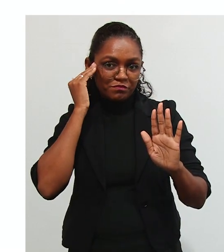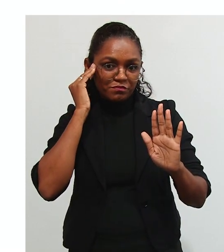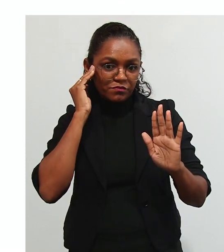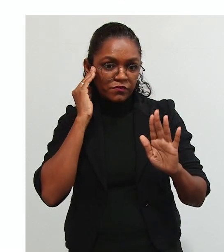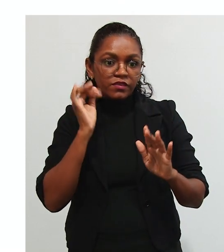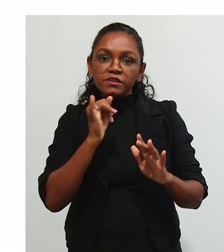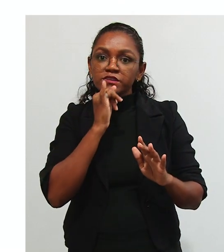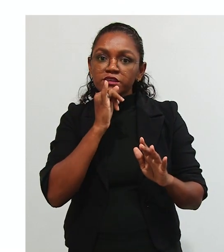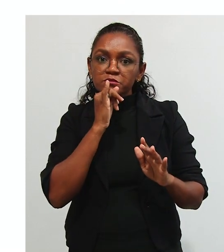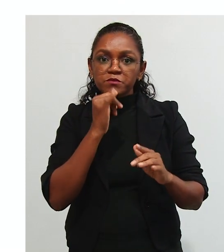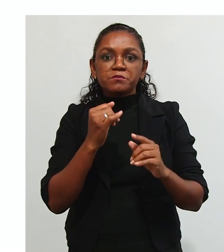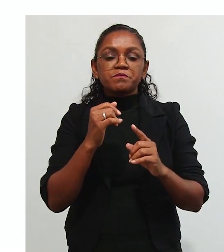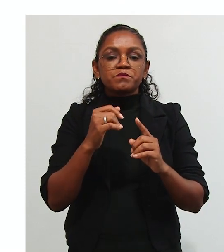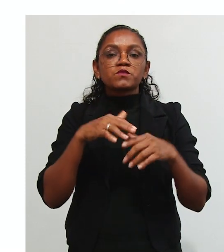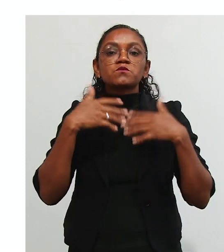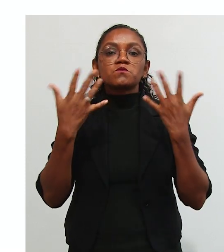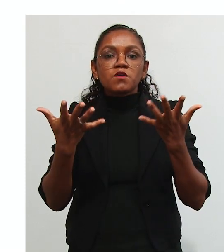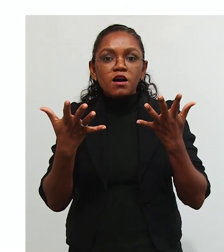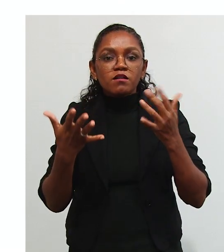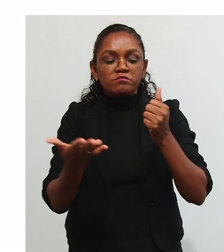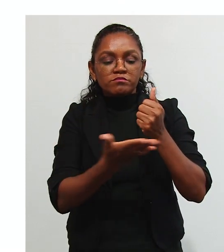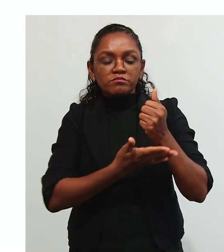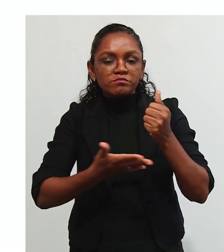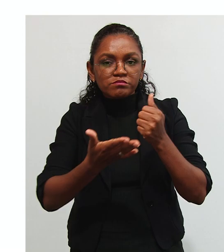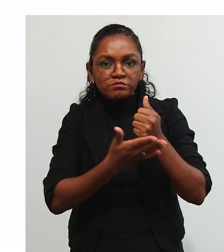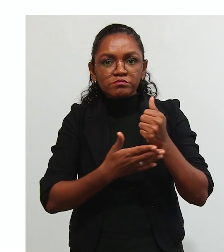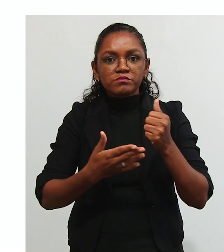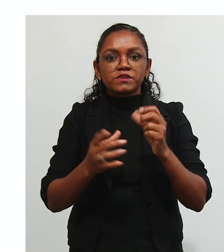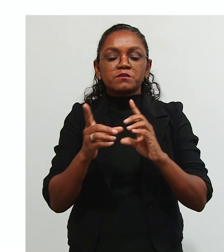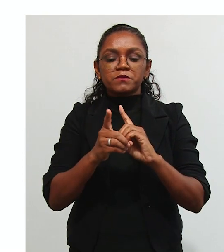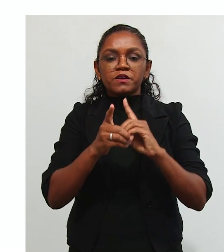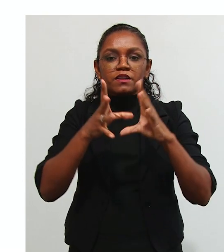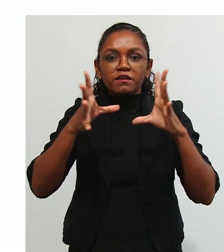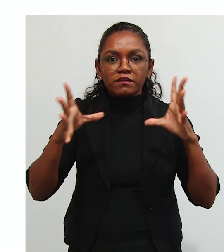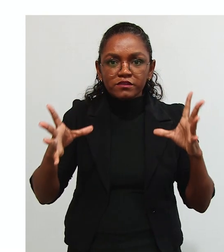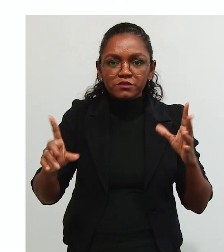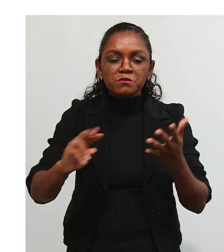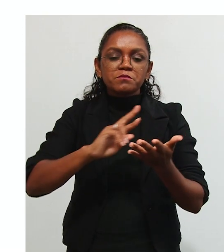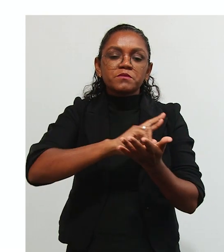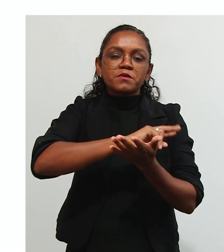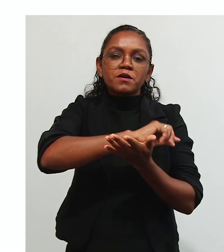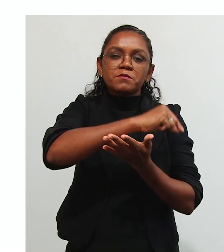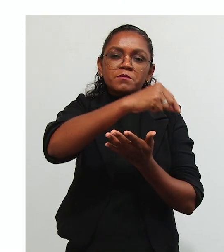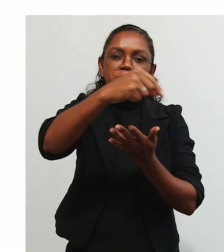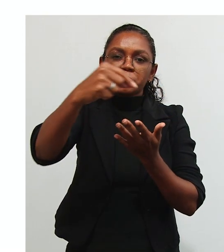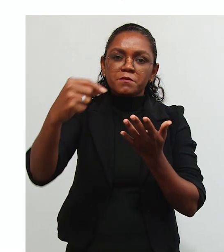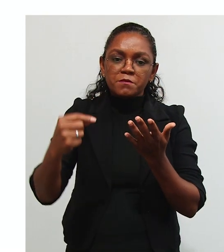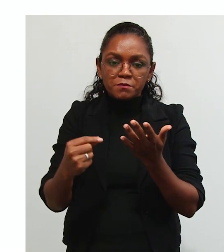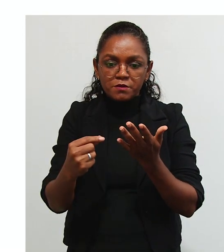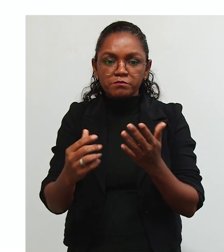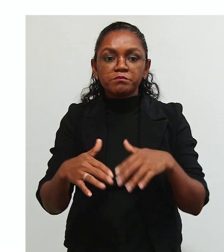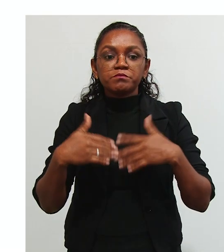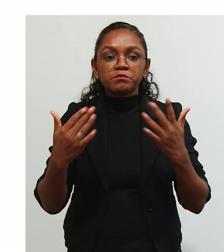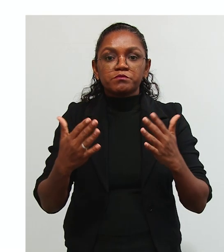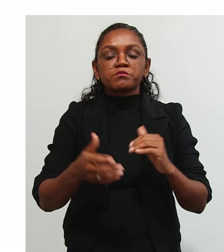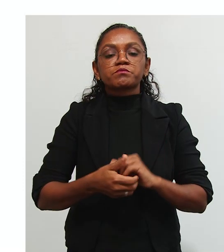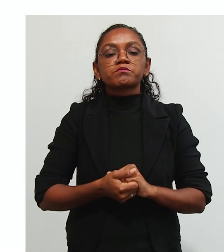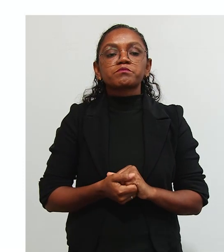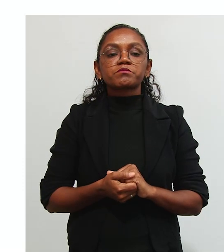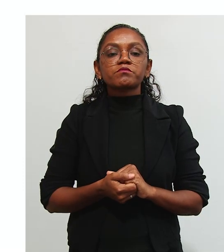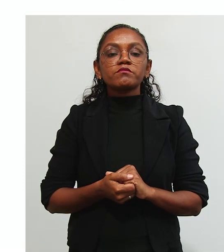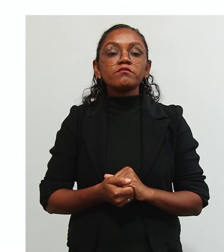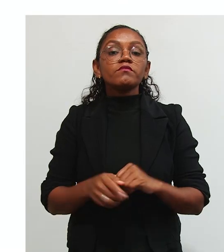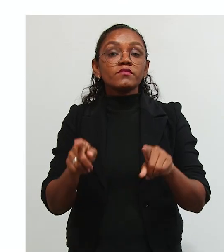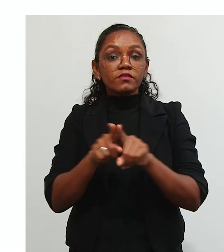princípios democráticos, os princípios educacionais, já agora, independente do nível que a pessoa está.